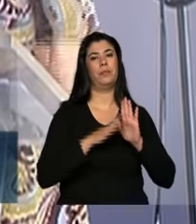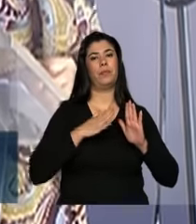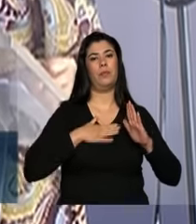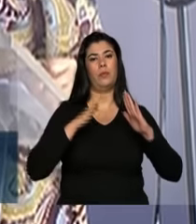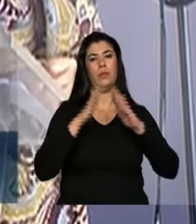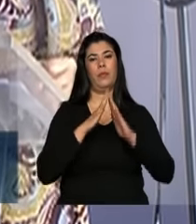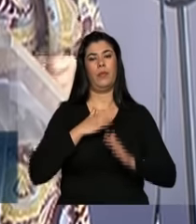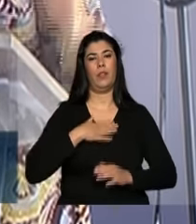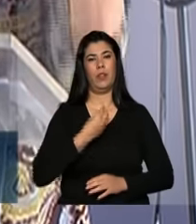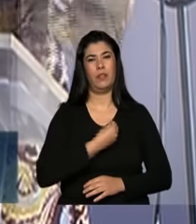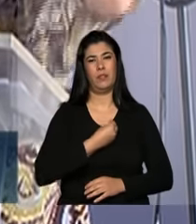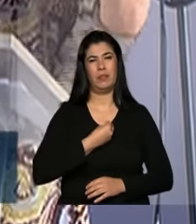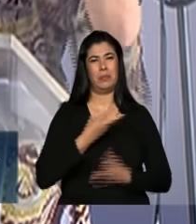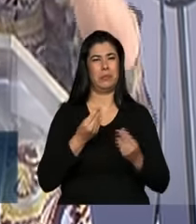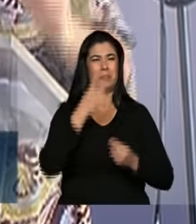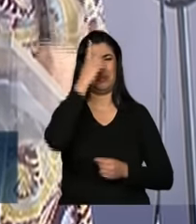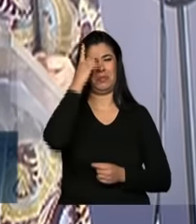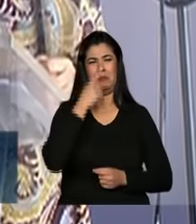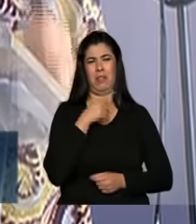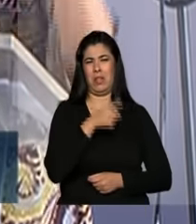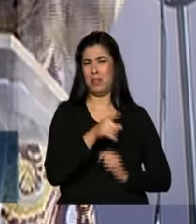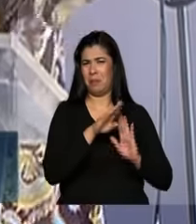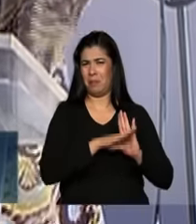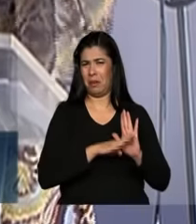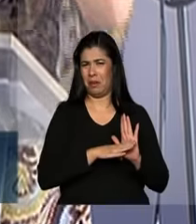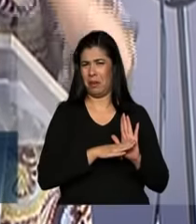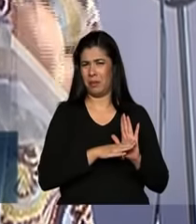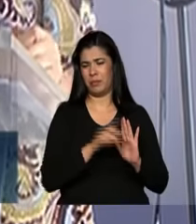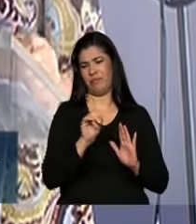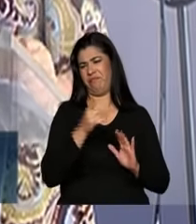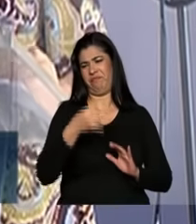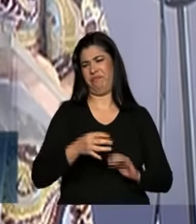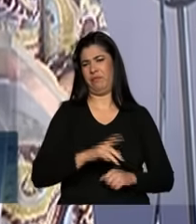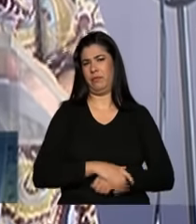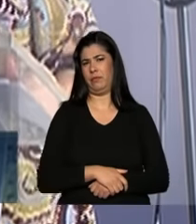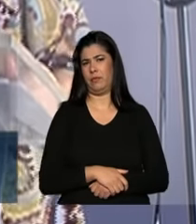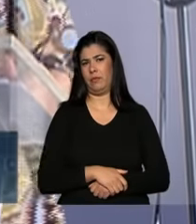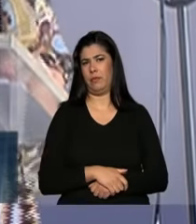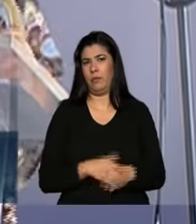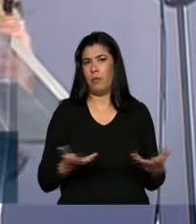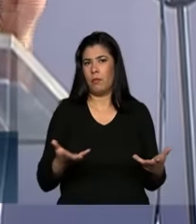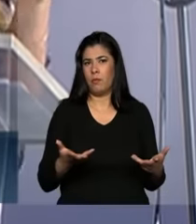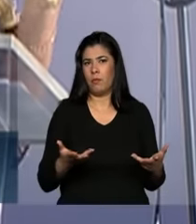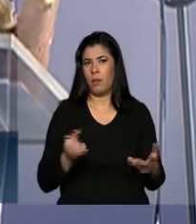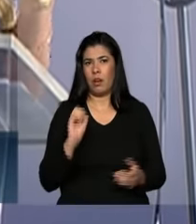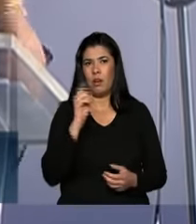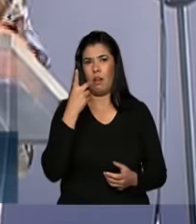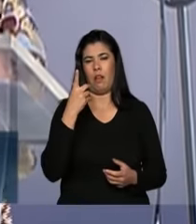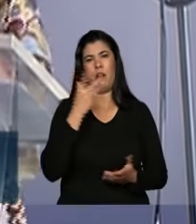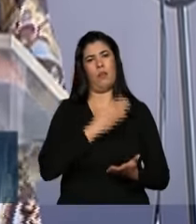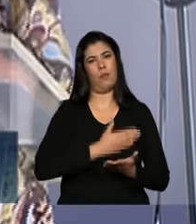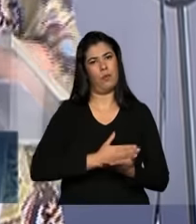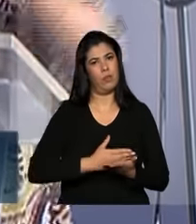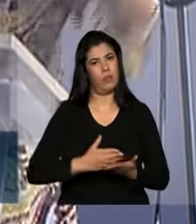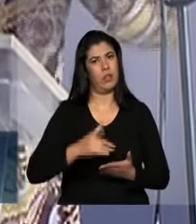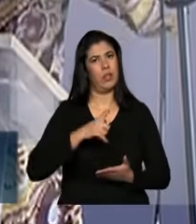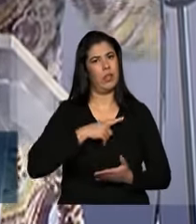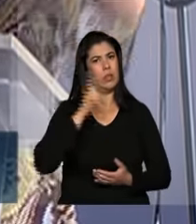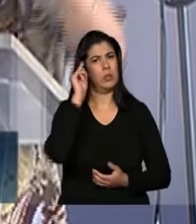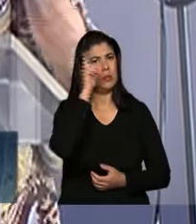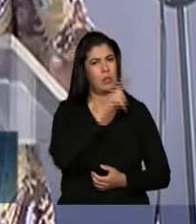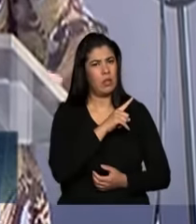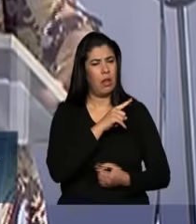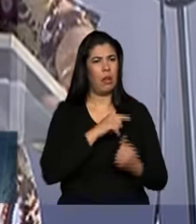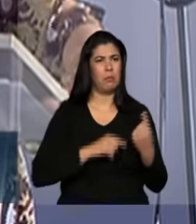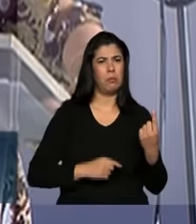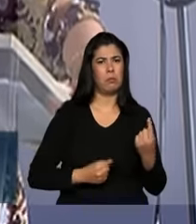de gente disse, não vai dar certo. E deu certo. É óbvio que no início você tem uma dificuldade aqui,